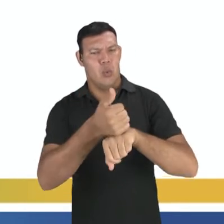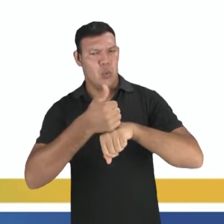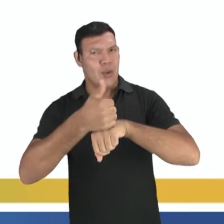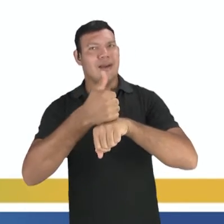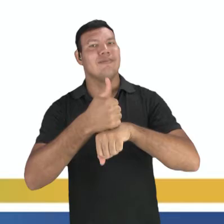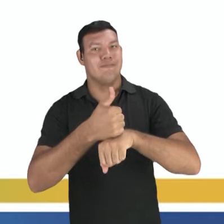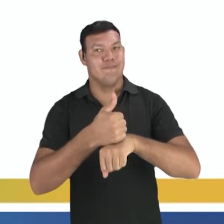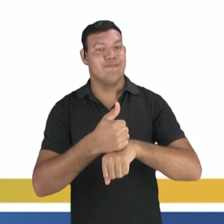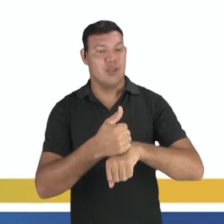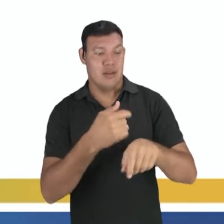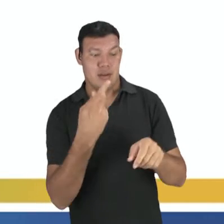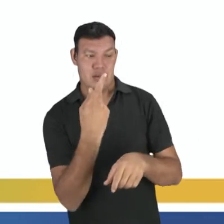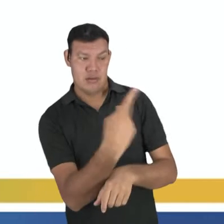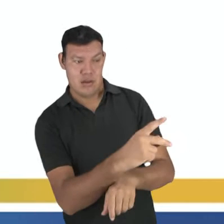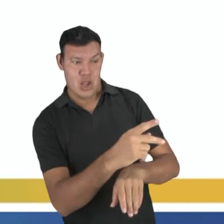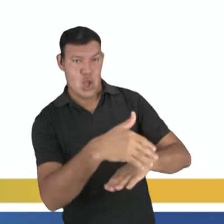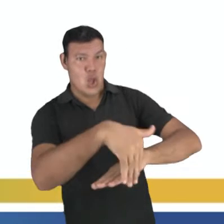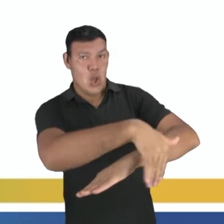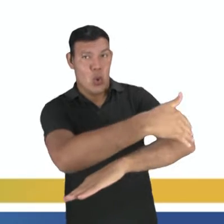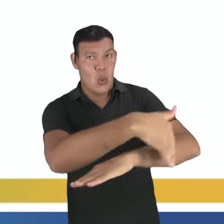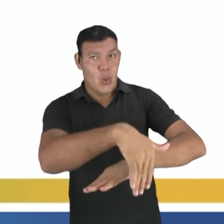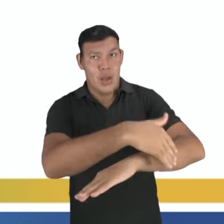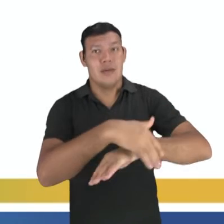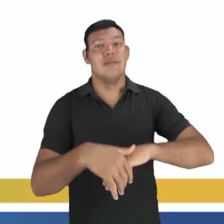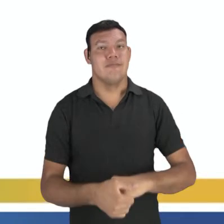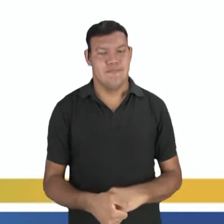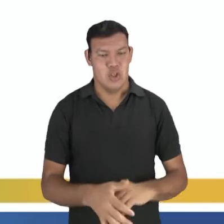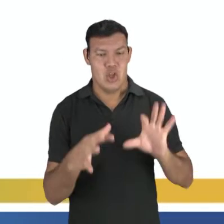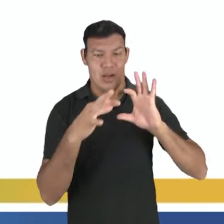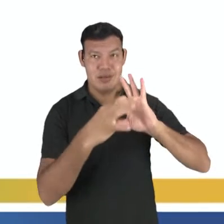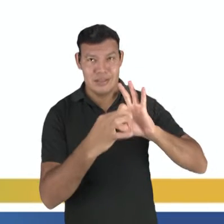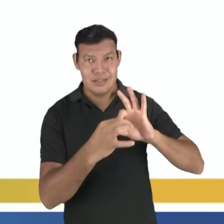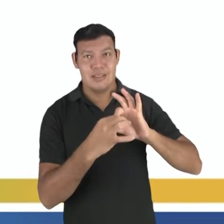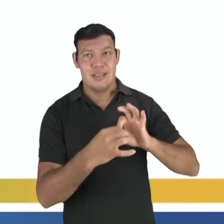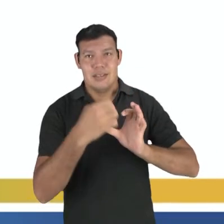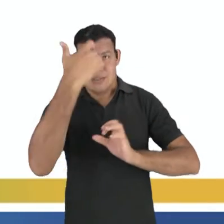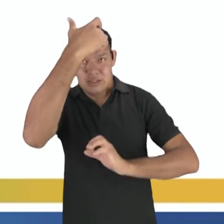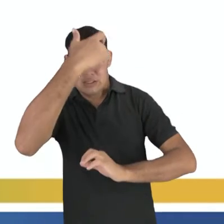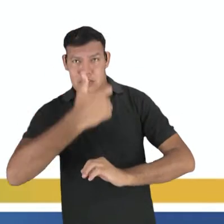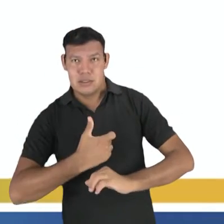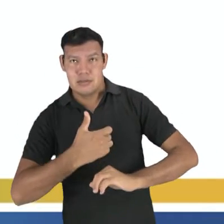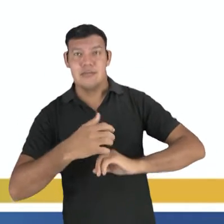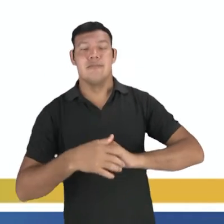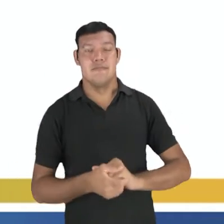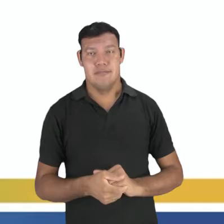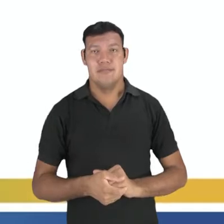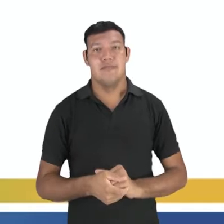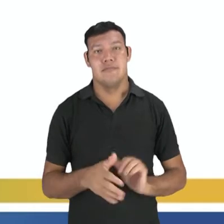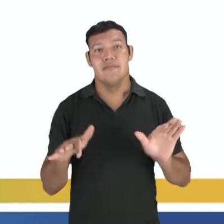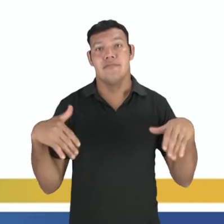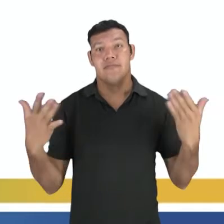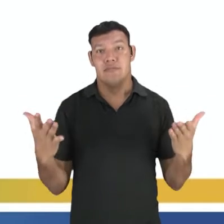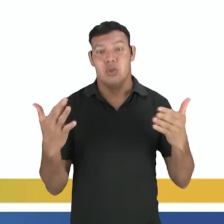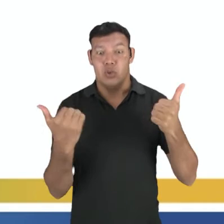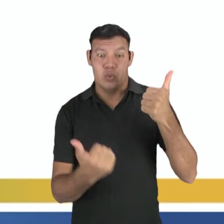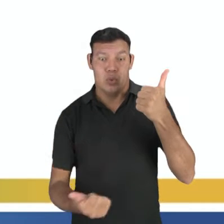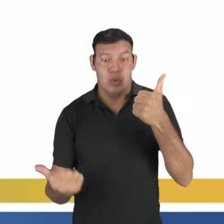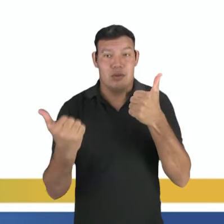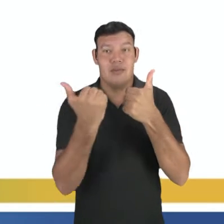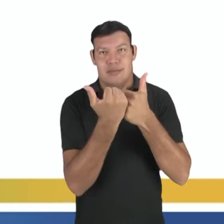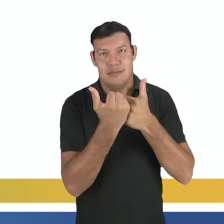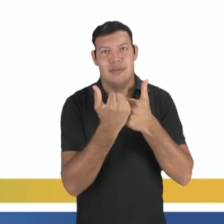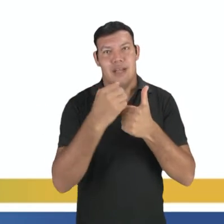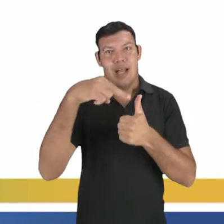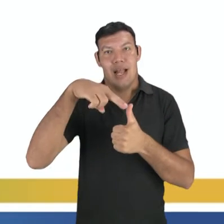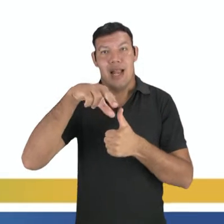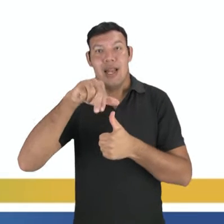quê? De rua. A rua estava atrelada a ele. Era uma qualidade que se dava a ele. Mas, no caso, quando ele substitui o